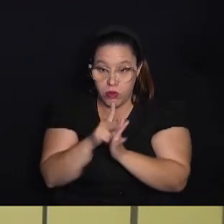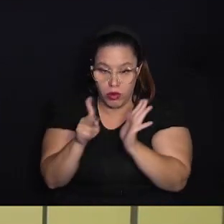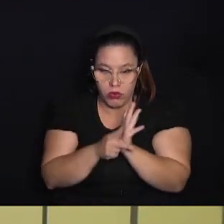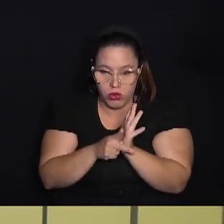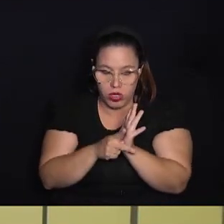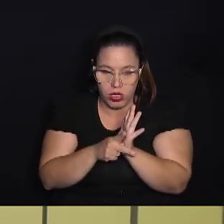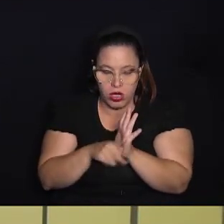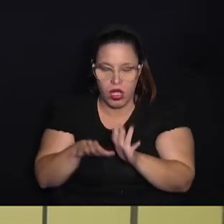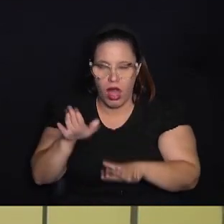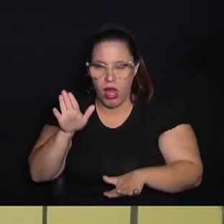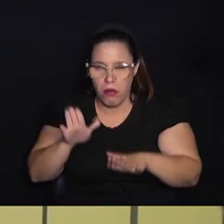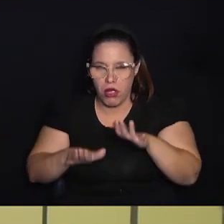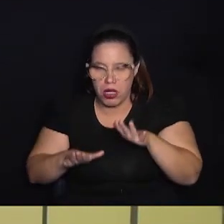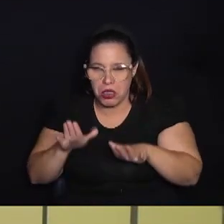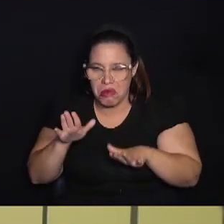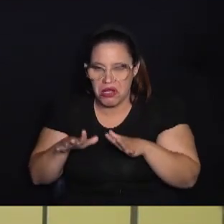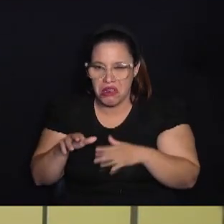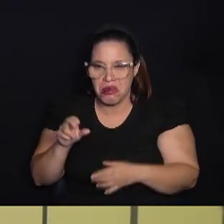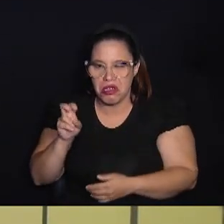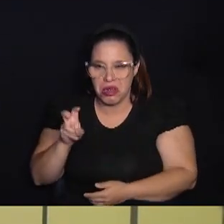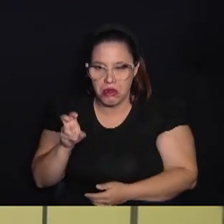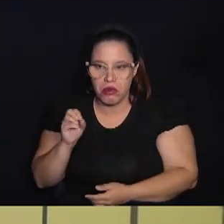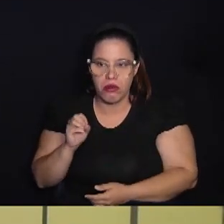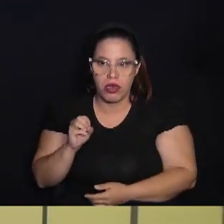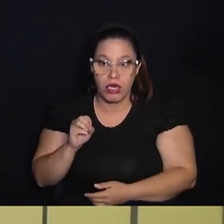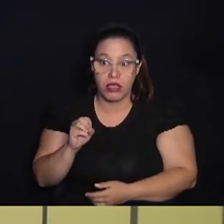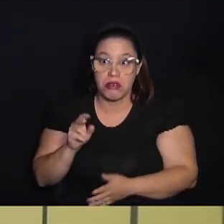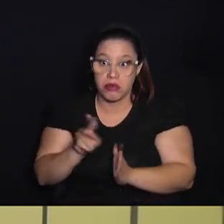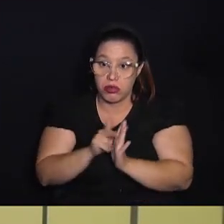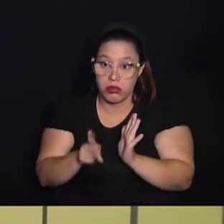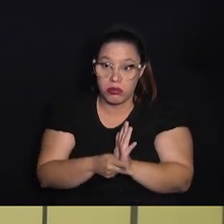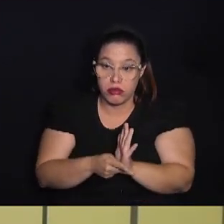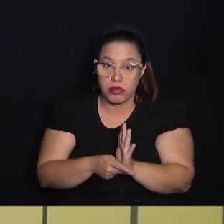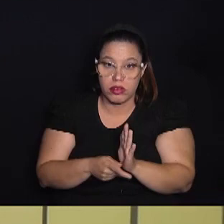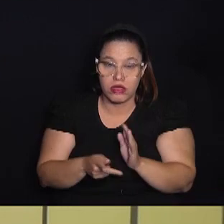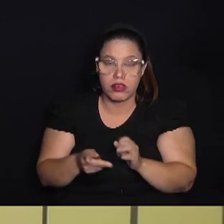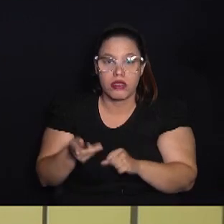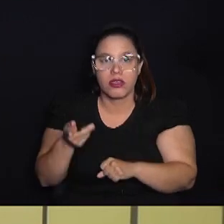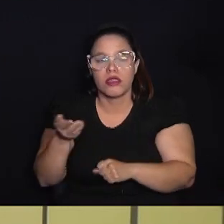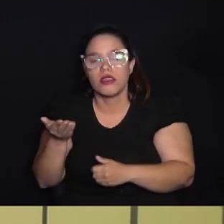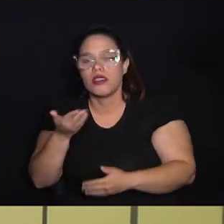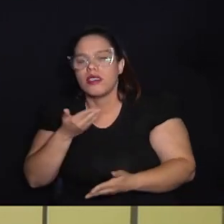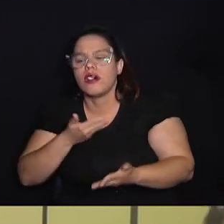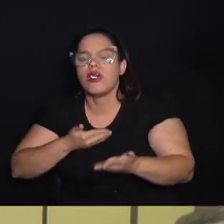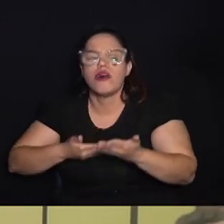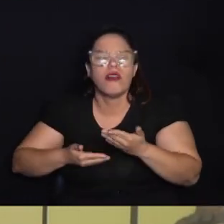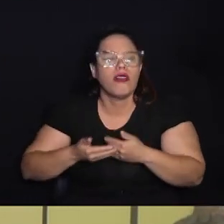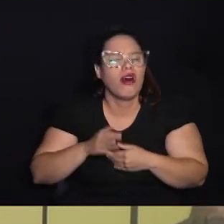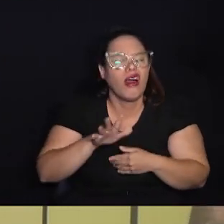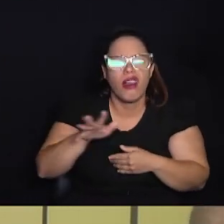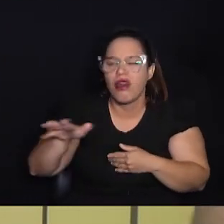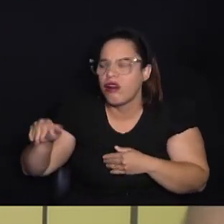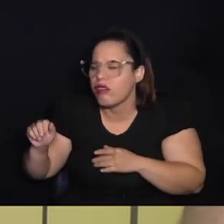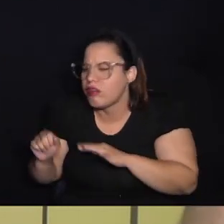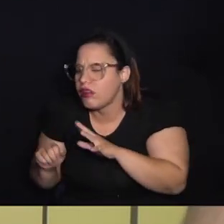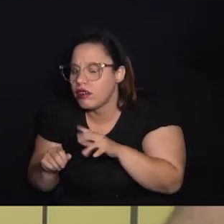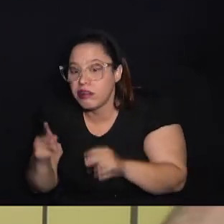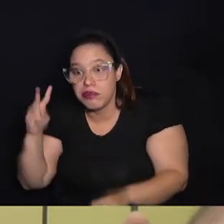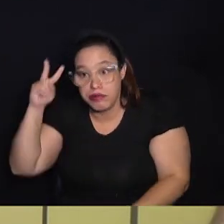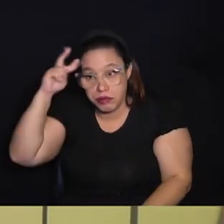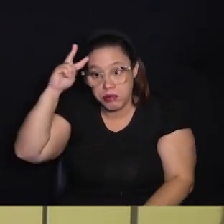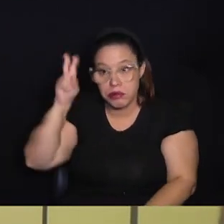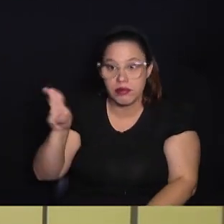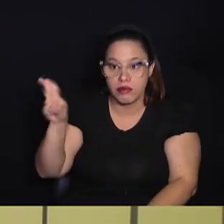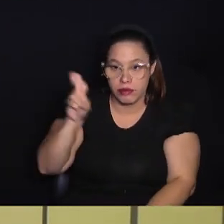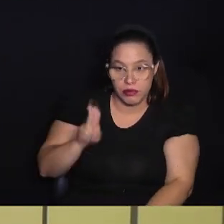criou o Instagram o canal no YouTube e começamos percorrer as histórias ir atrás das histórias mas a gente utilizou